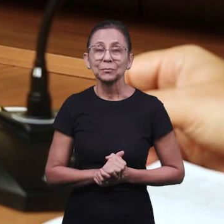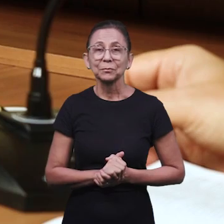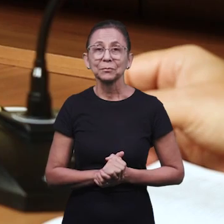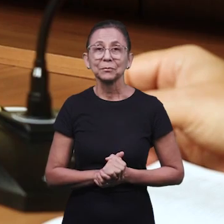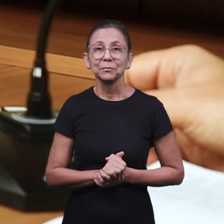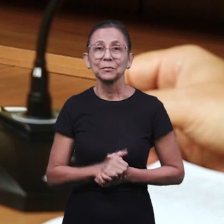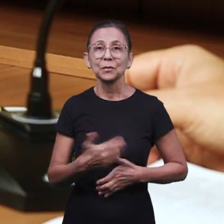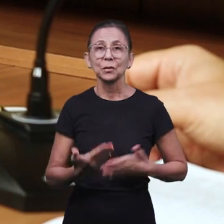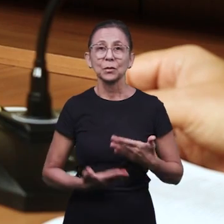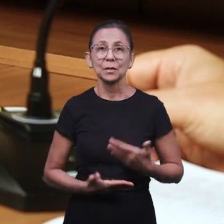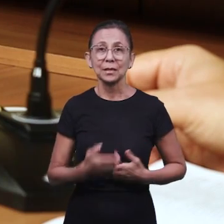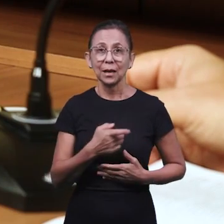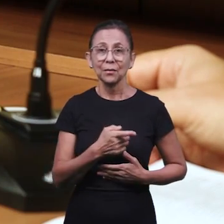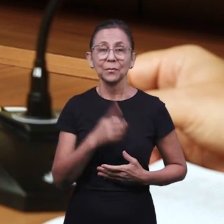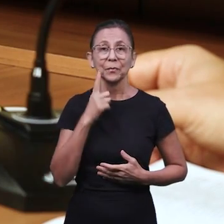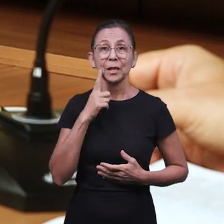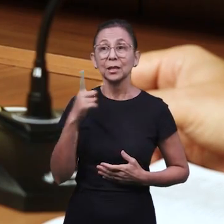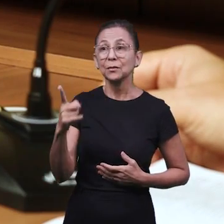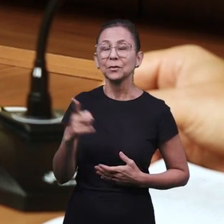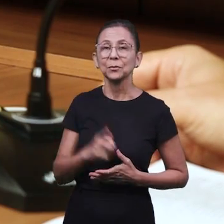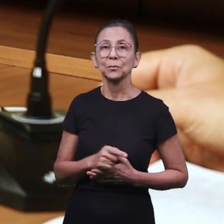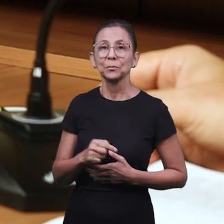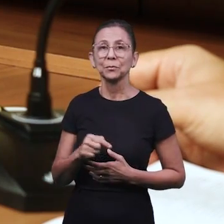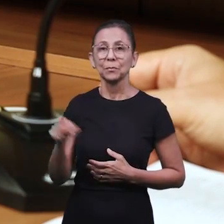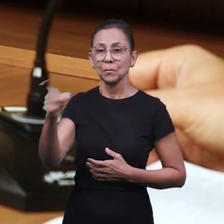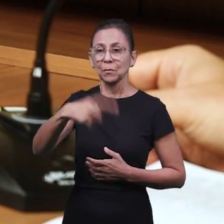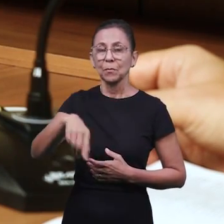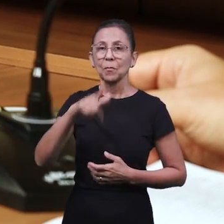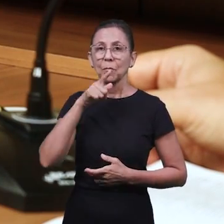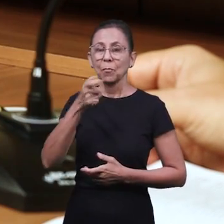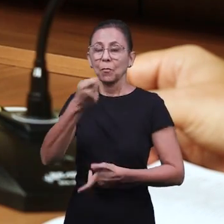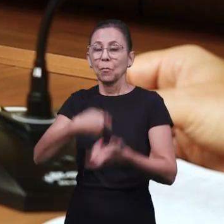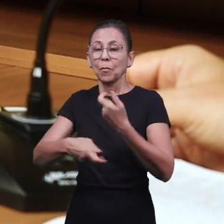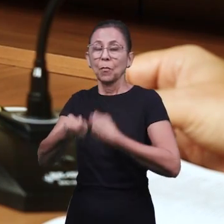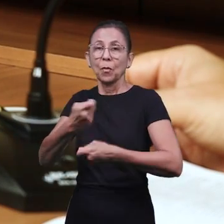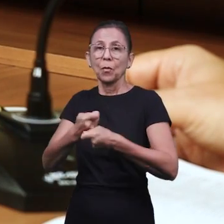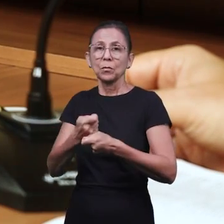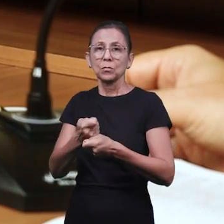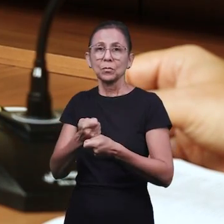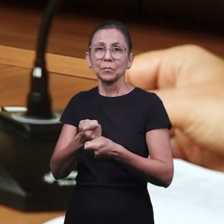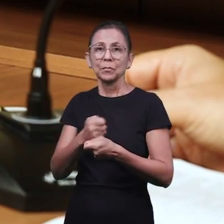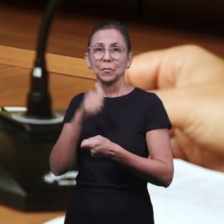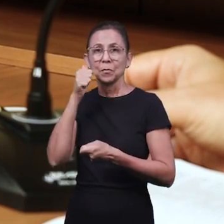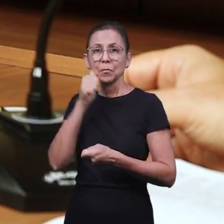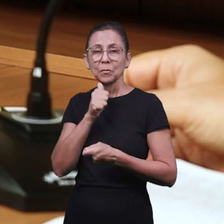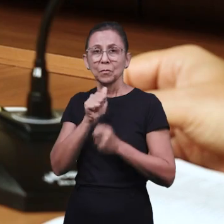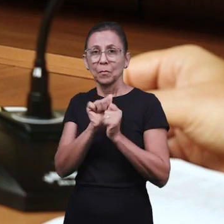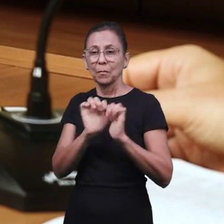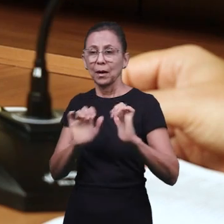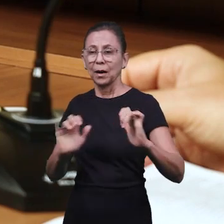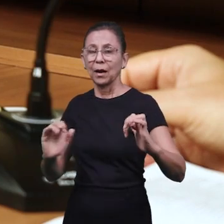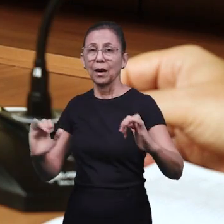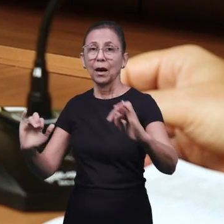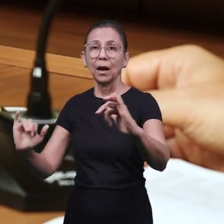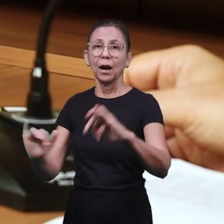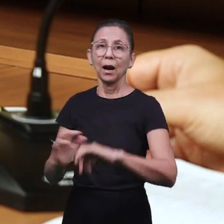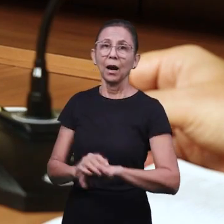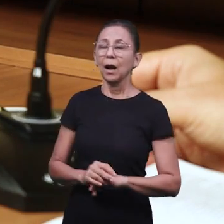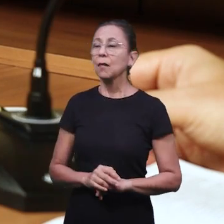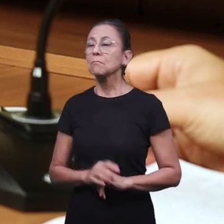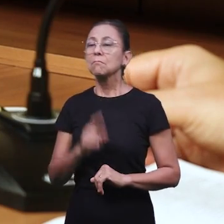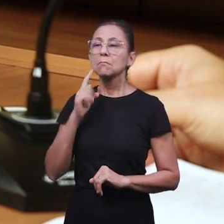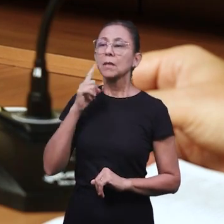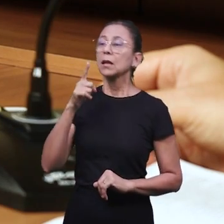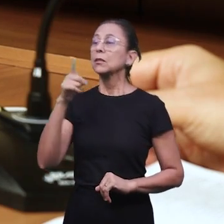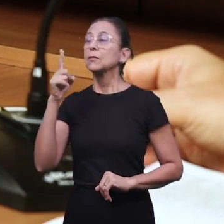governo. Ela está debaixo de um projeto. Há um Deus que está colocando as coisas